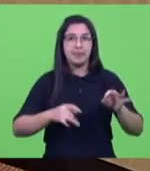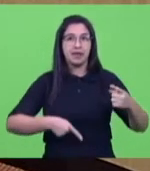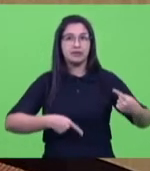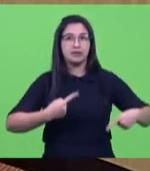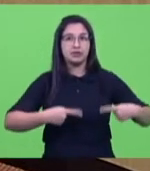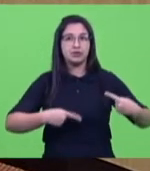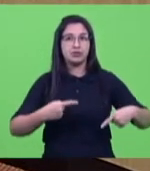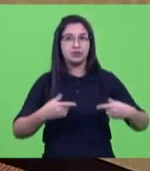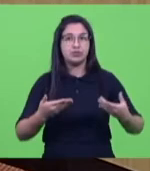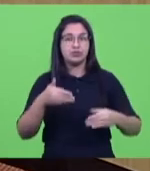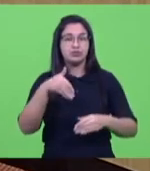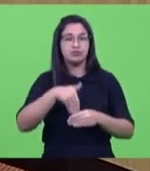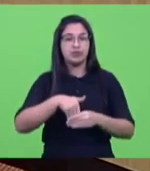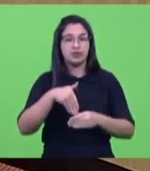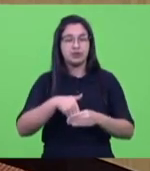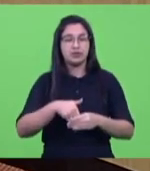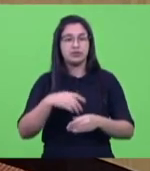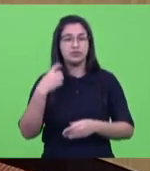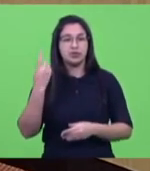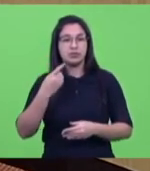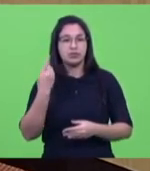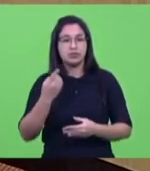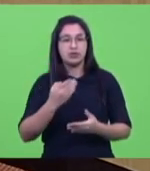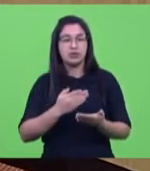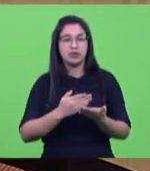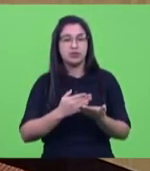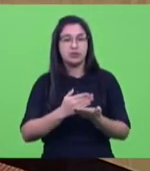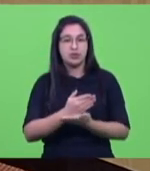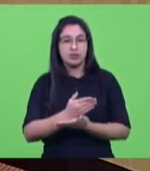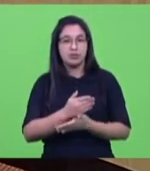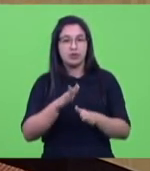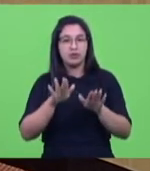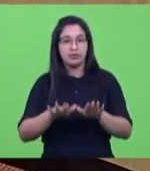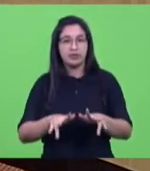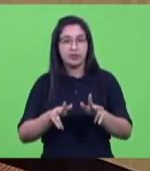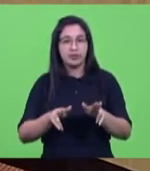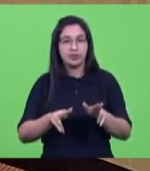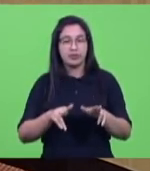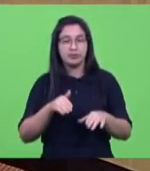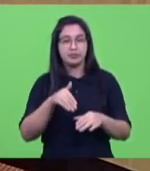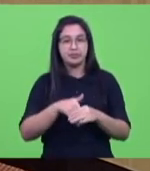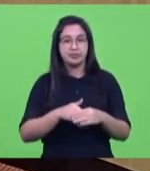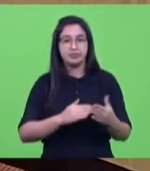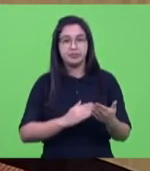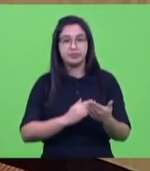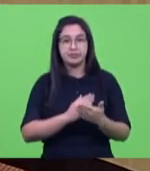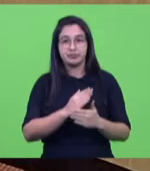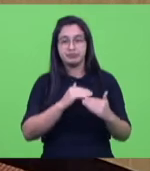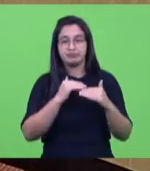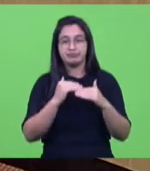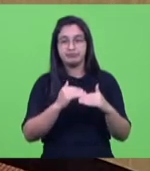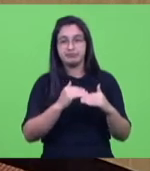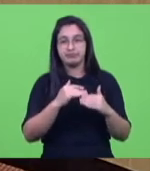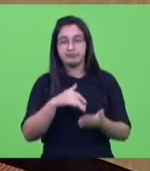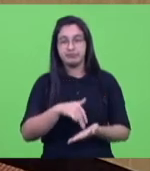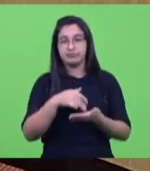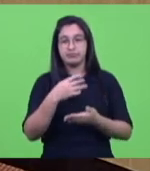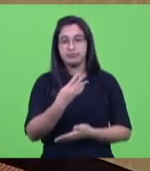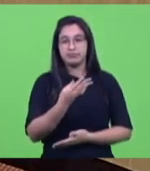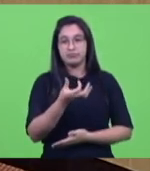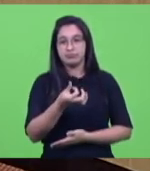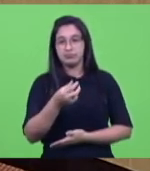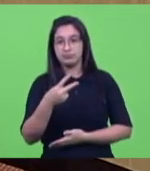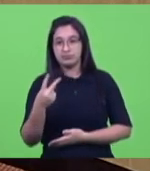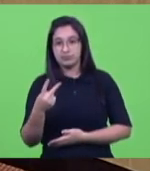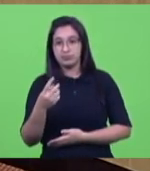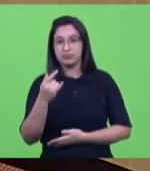em votação, deputados que aprovam, permaneçam como se encontra. Aprovado por unanimidade. Moção 462, autor deputado Mauro